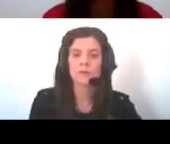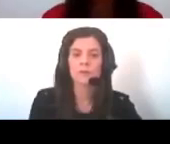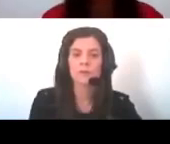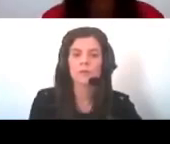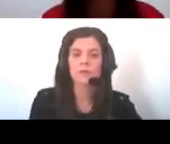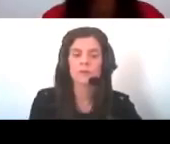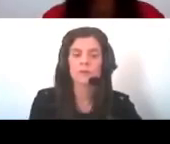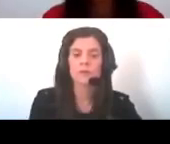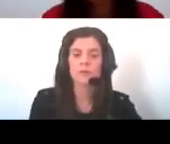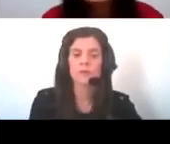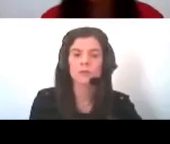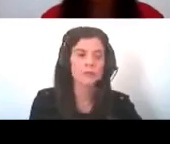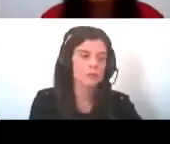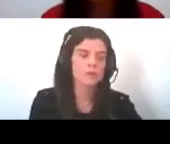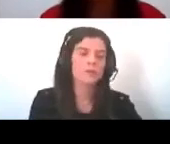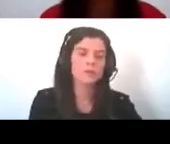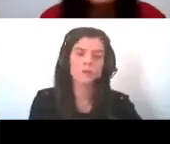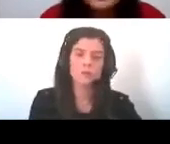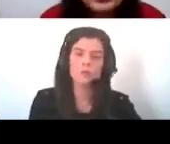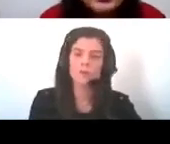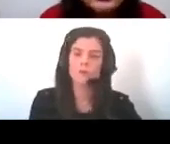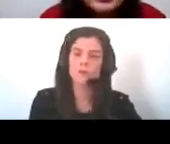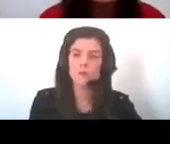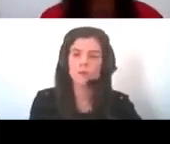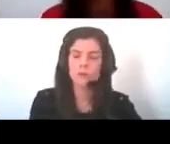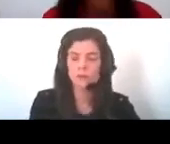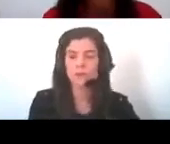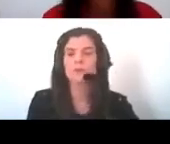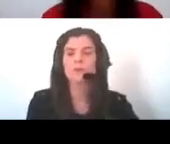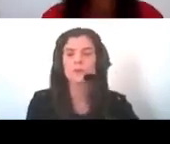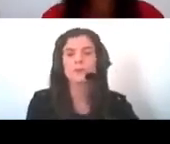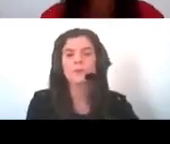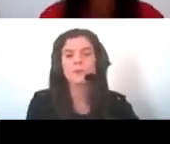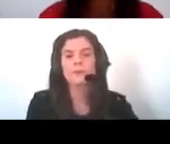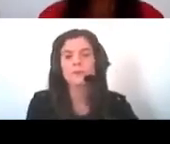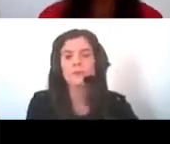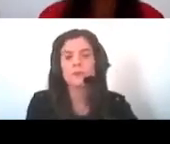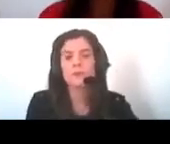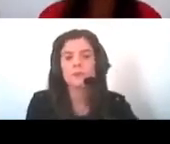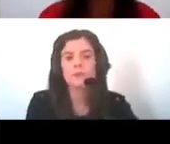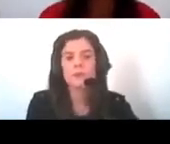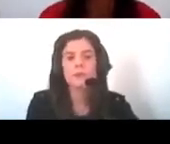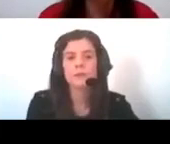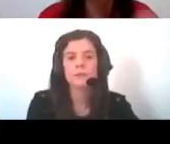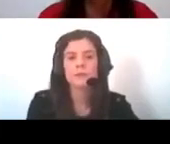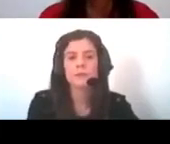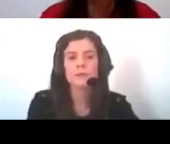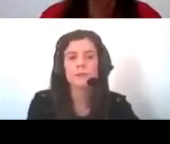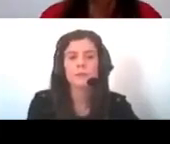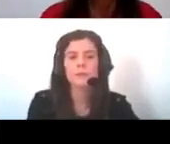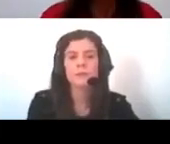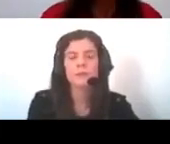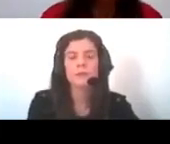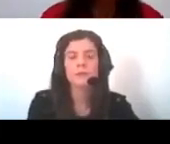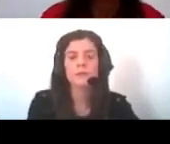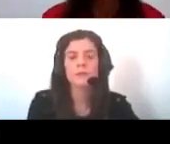Procuradoria Consultiva e tenho lá um embasamento pautado na lei. Se eu preciso, por exemplo, receber uma dívida